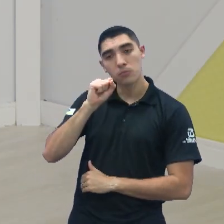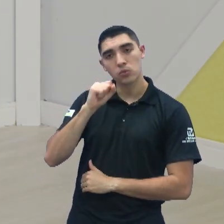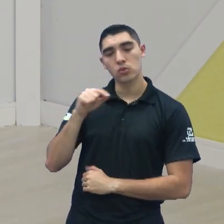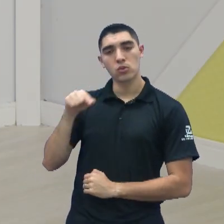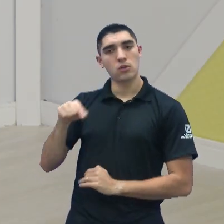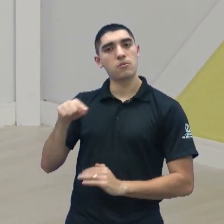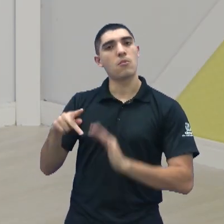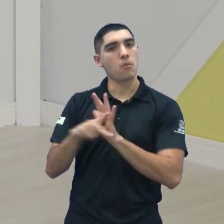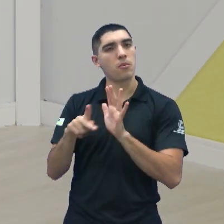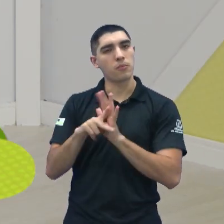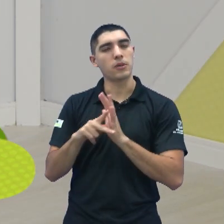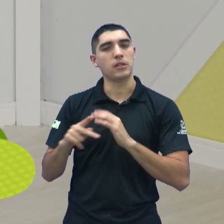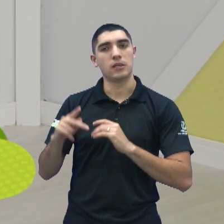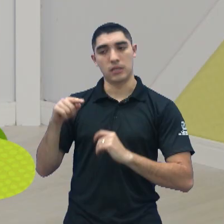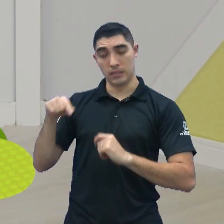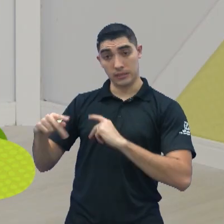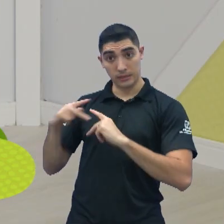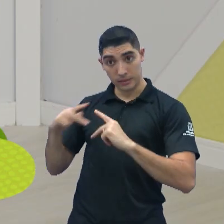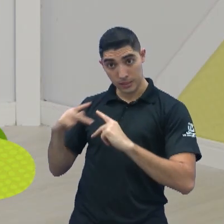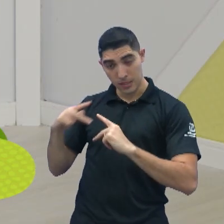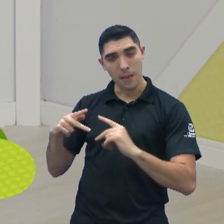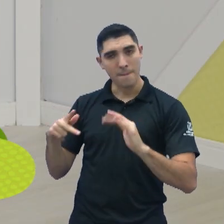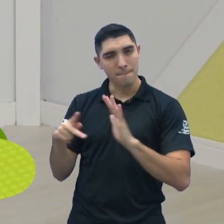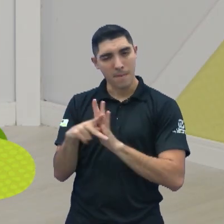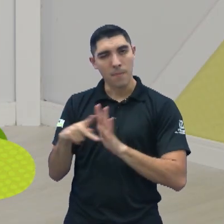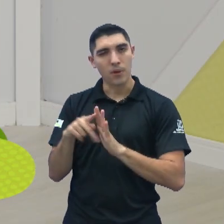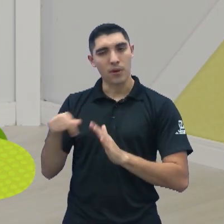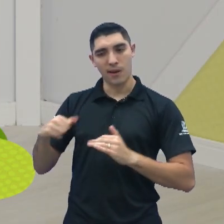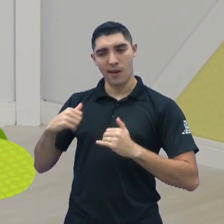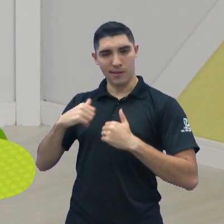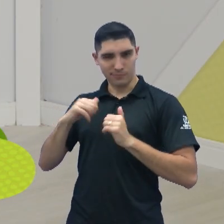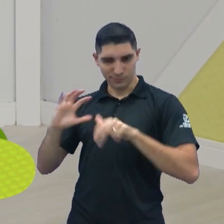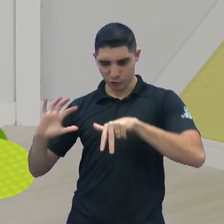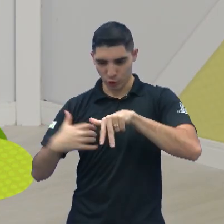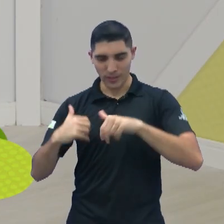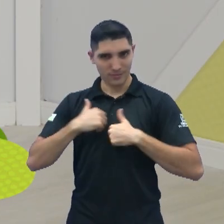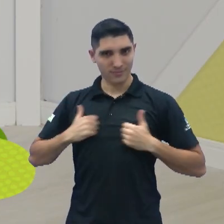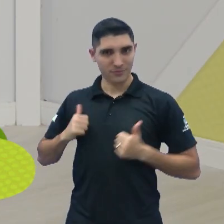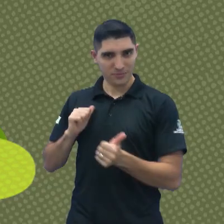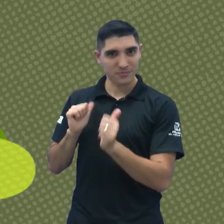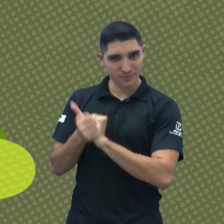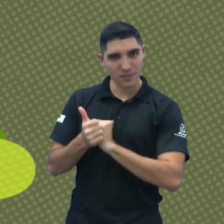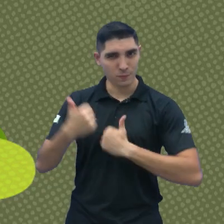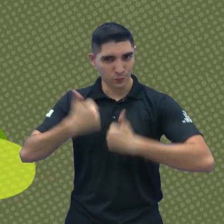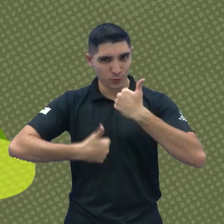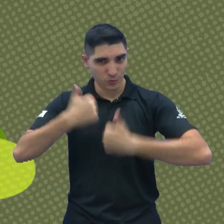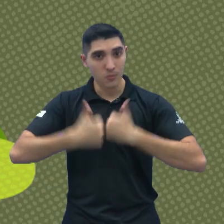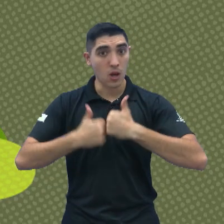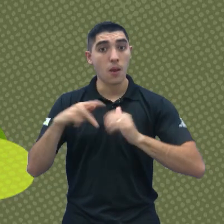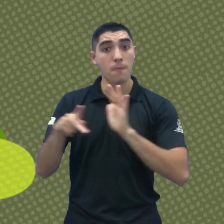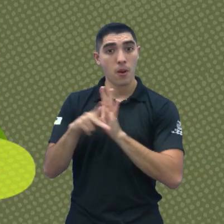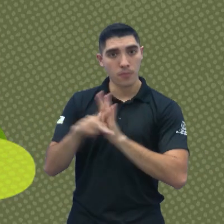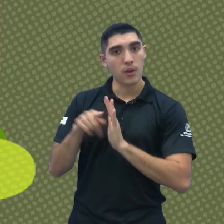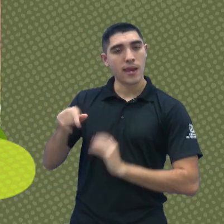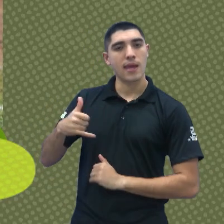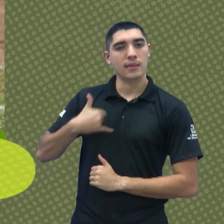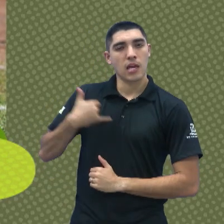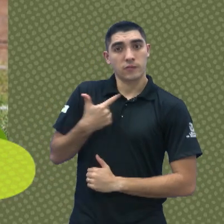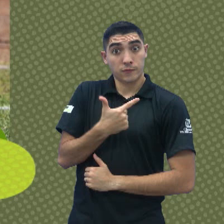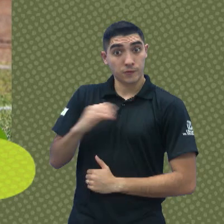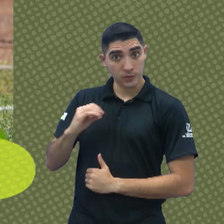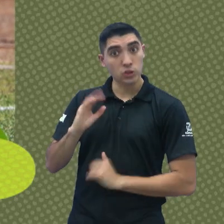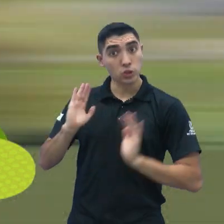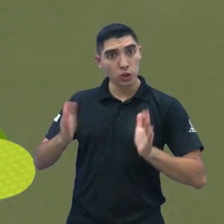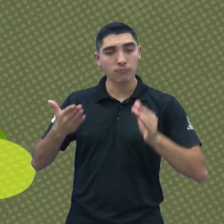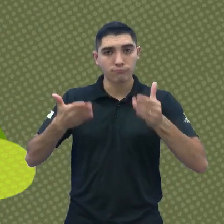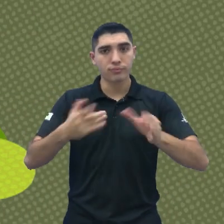Atleta Cidadão, que é representado pelo Joseense, entrou em campo pelo jogo de ida das semifinais do Campeonato Paulista Sub-20 Série B